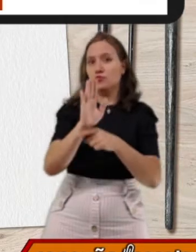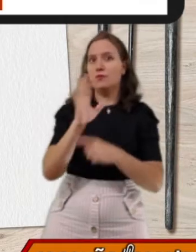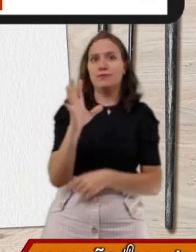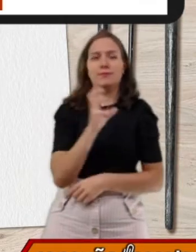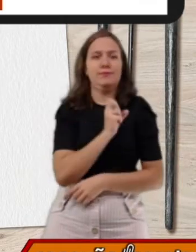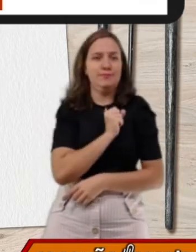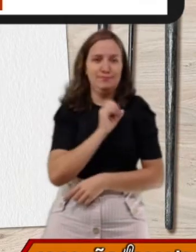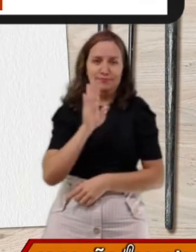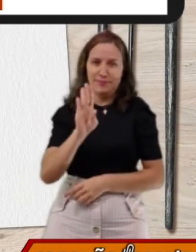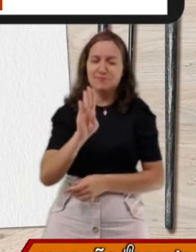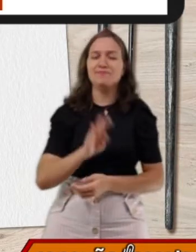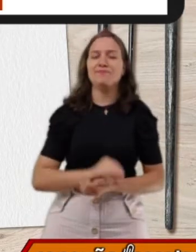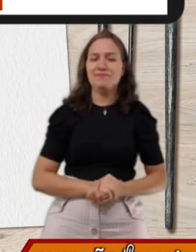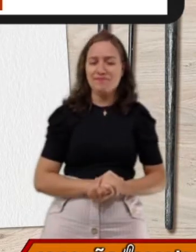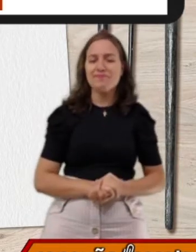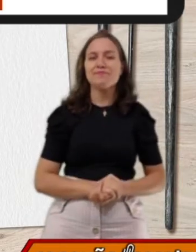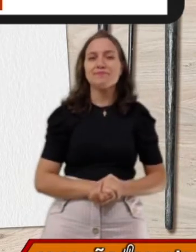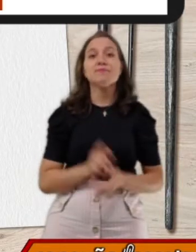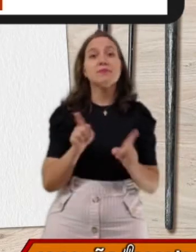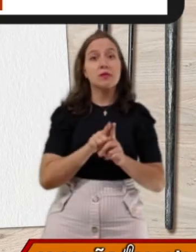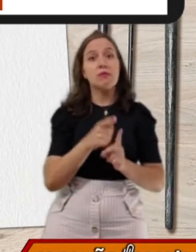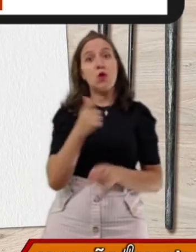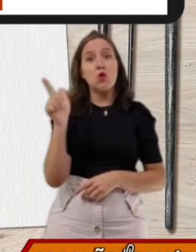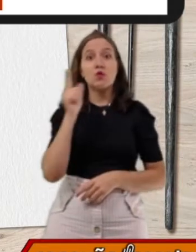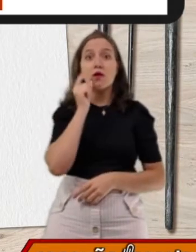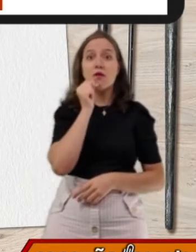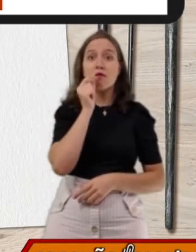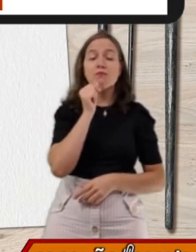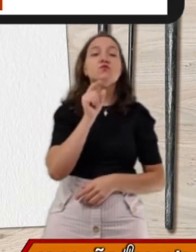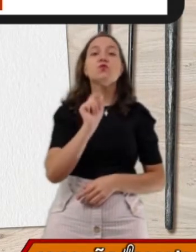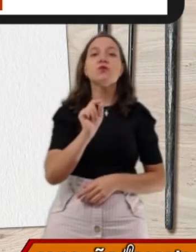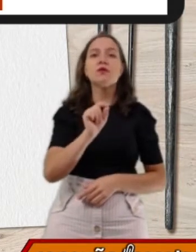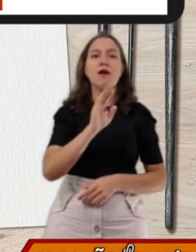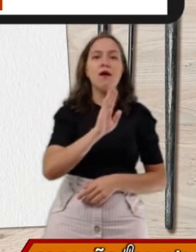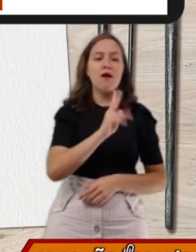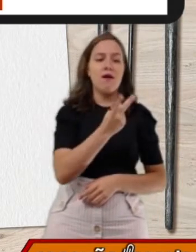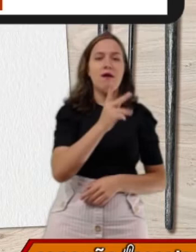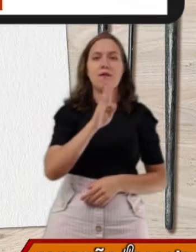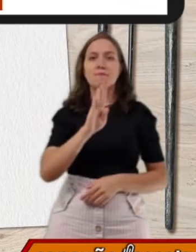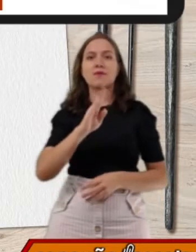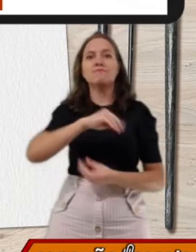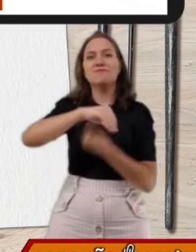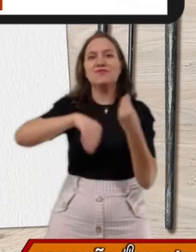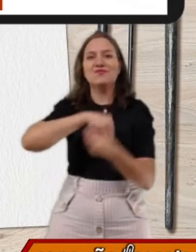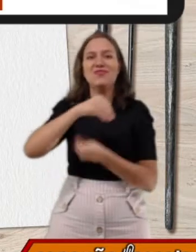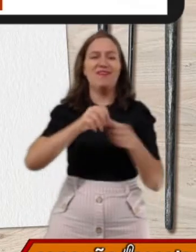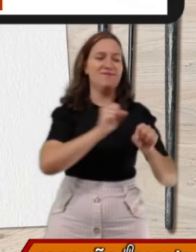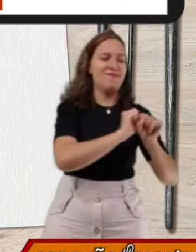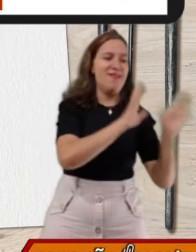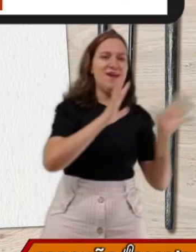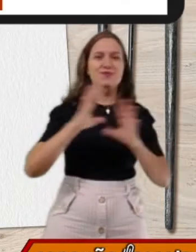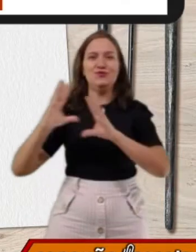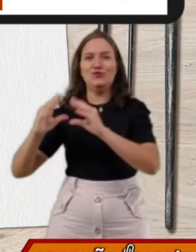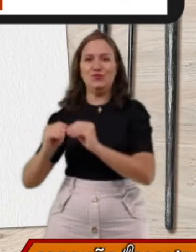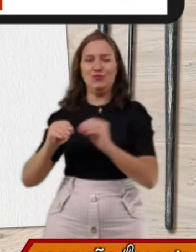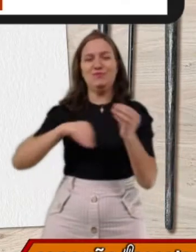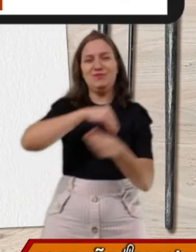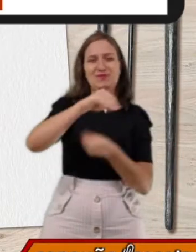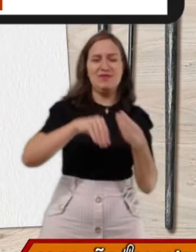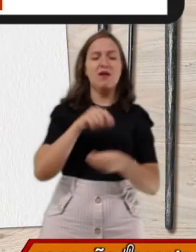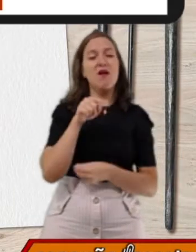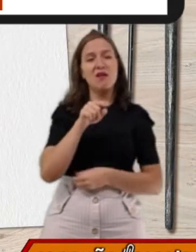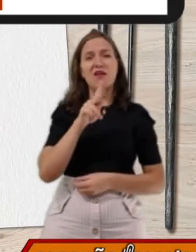gosto muito desse estilo de lápis e tem lápis HB que mistura um pouquinho dos dois Ele é um pouquinho mais